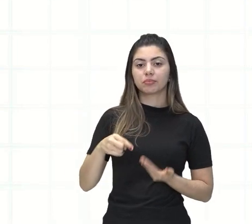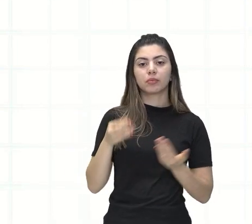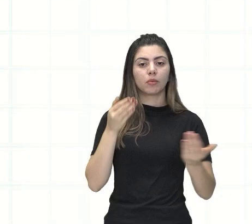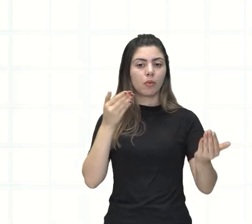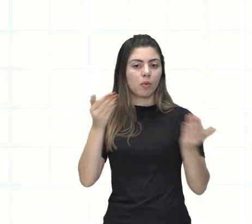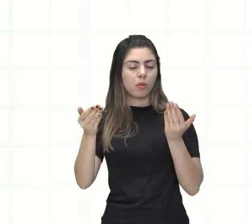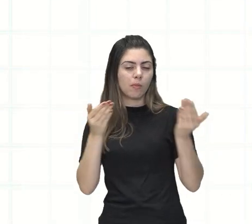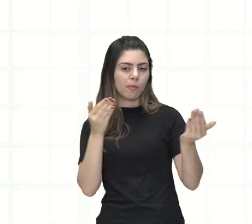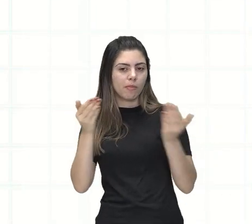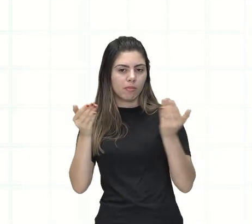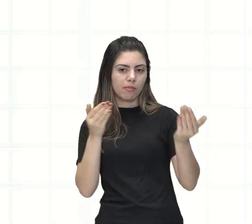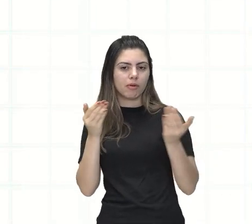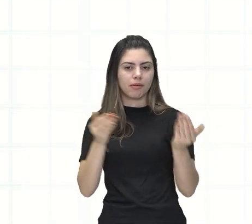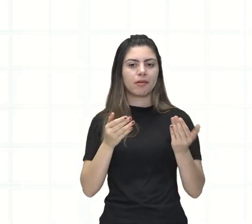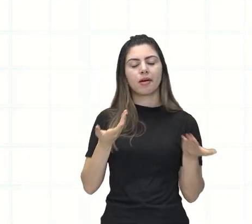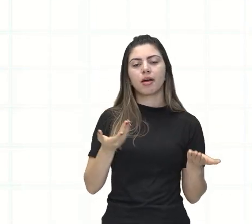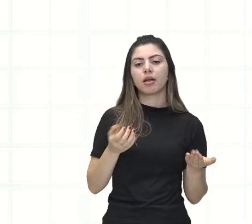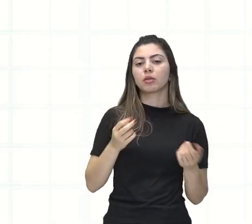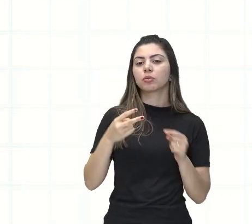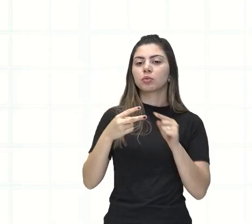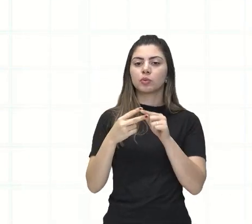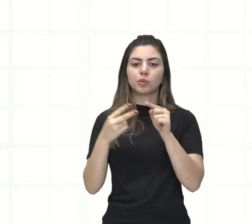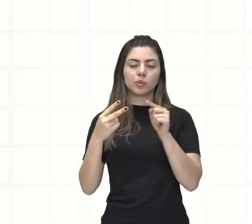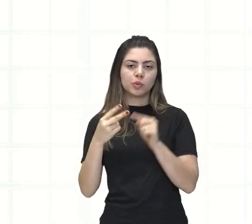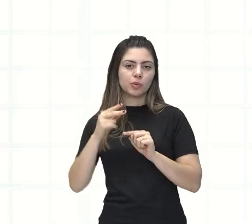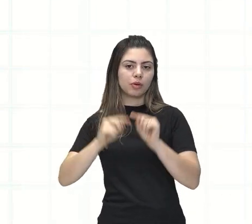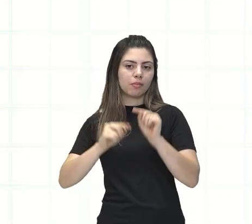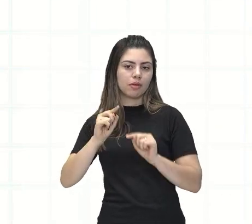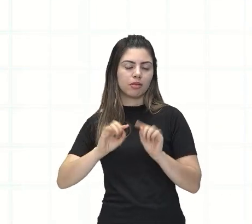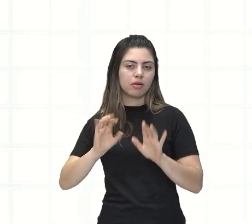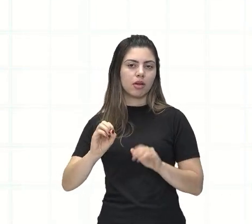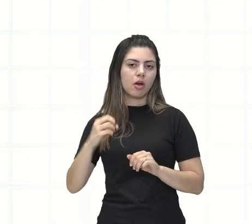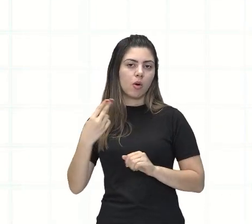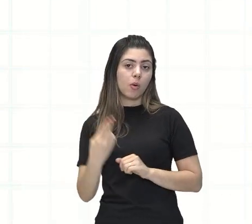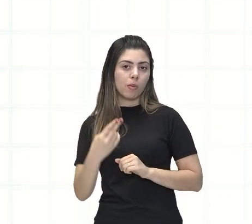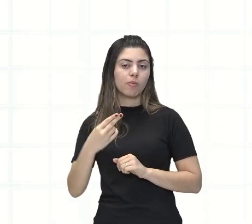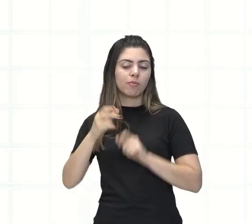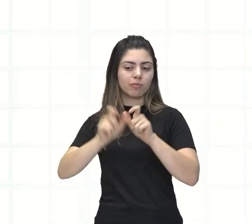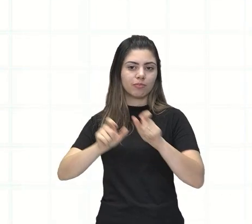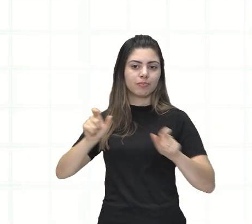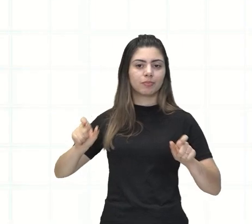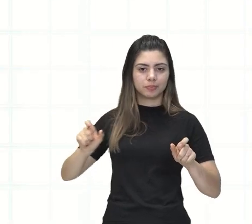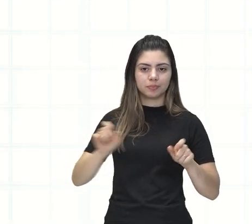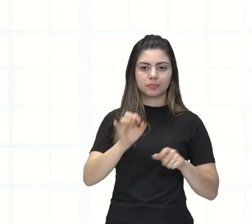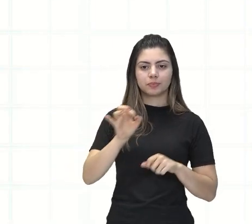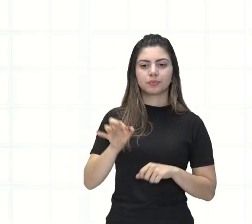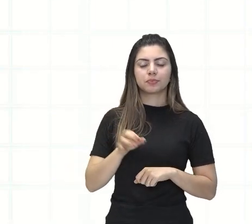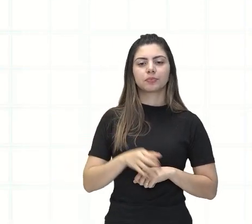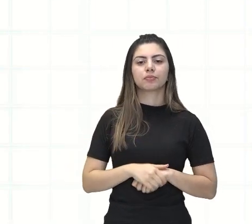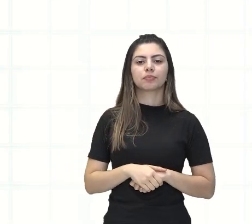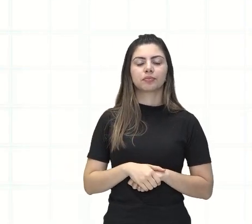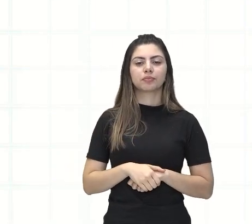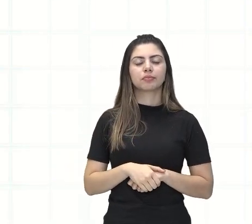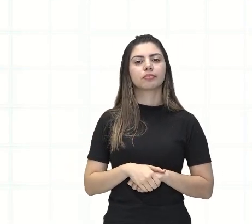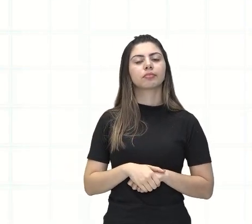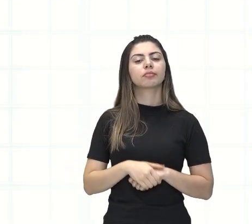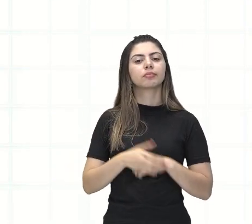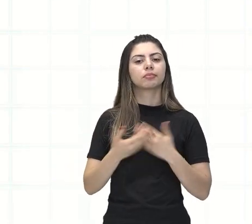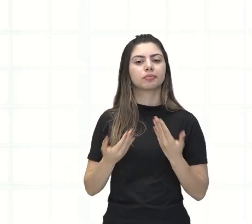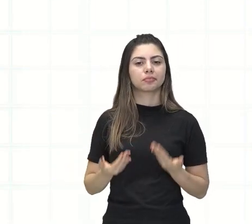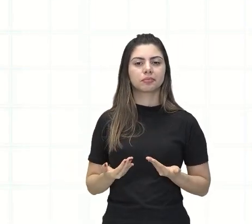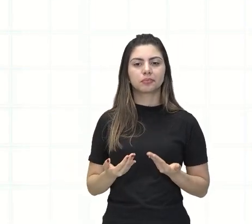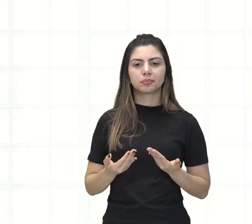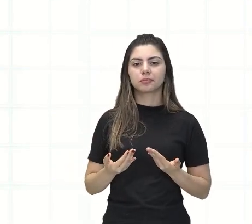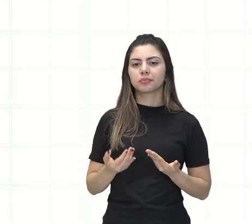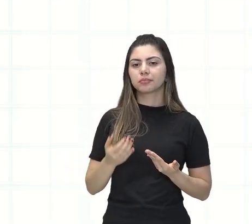para comparar duas coisas ou pessoas, enquanto no superlativo